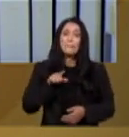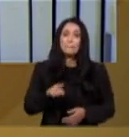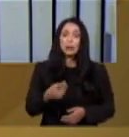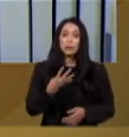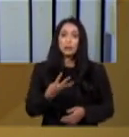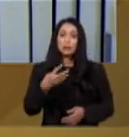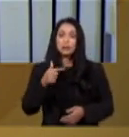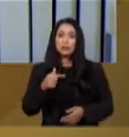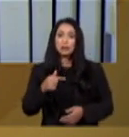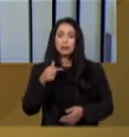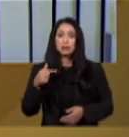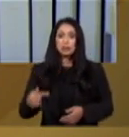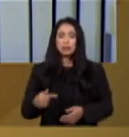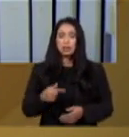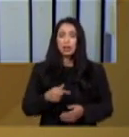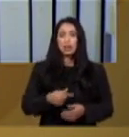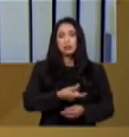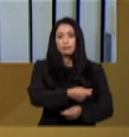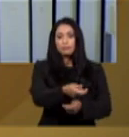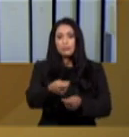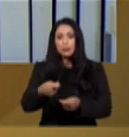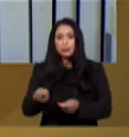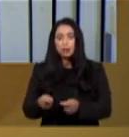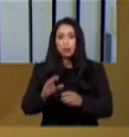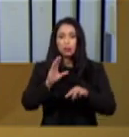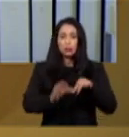17.487 distribuídos aos ministros.